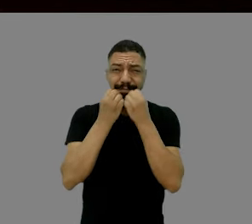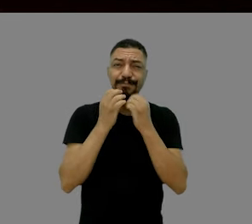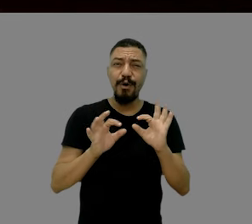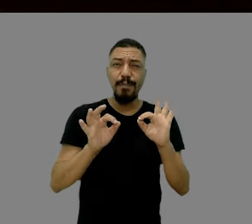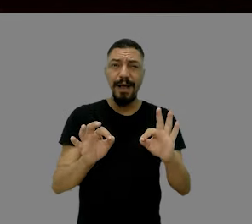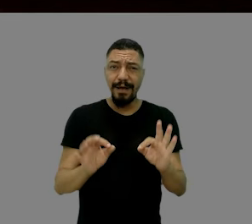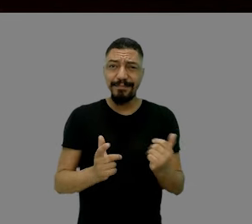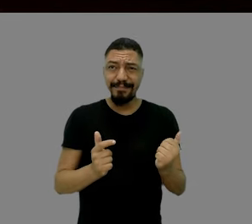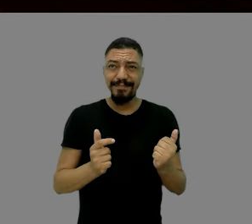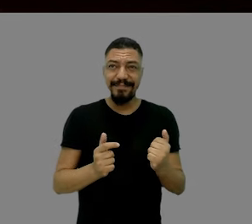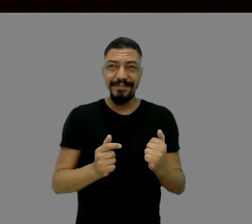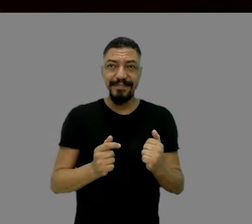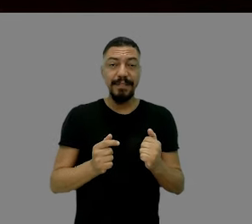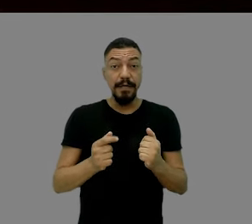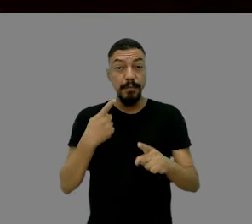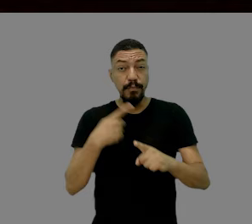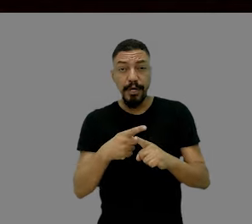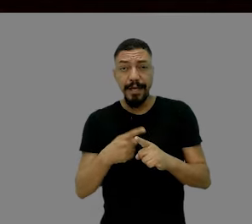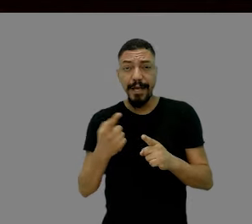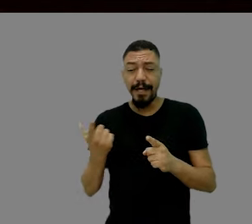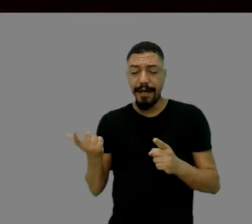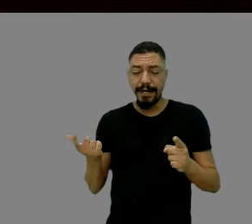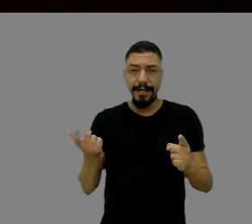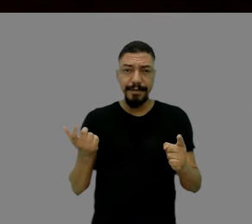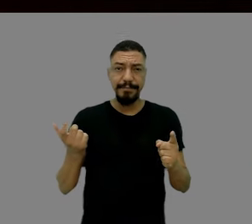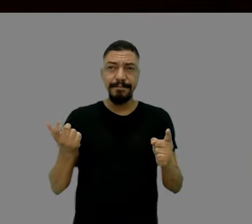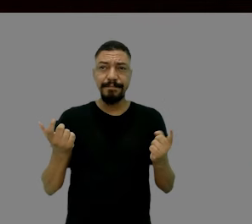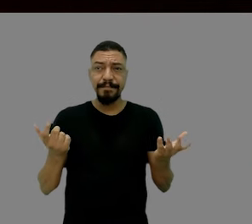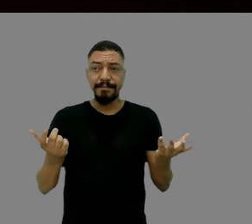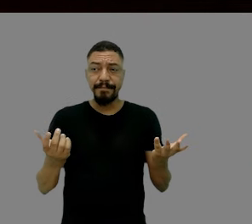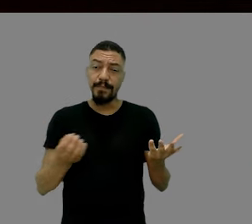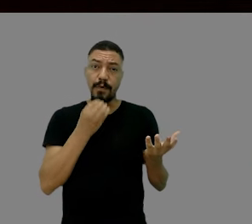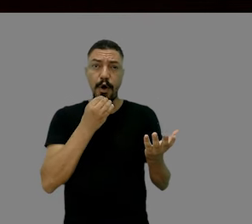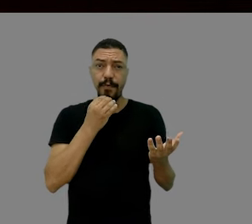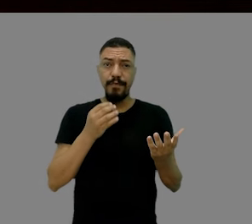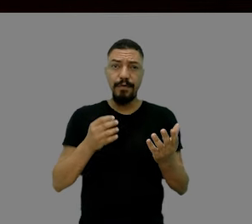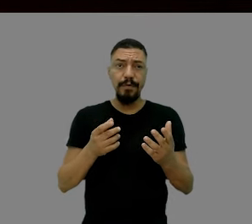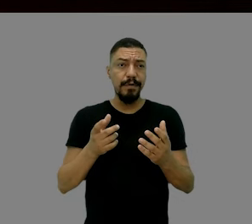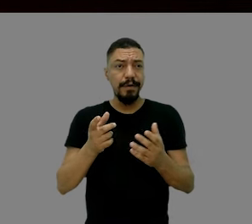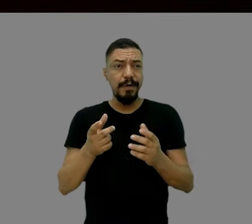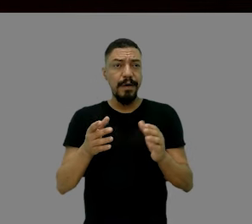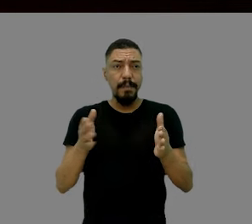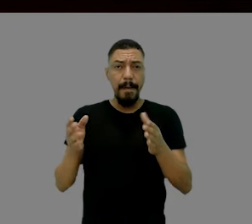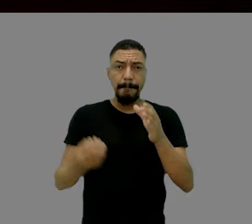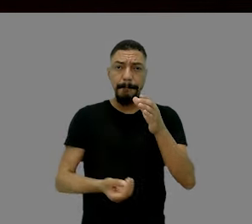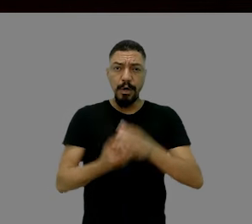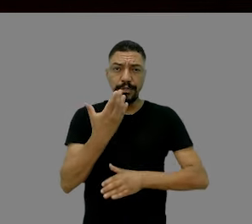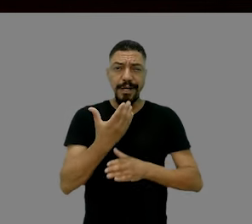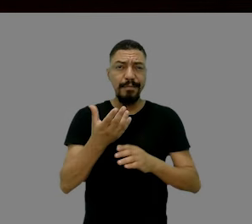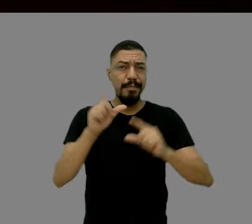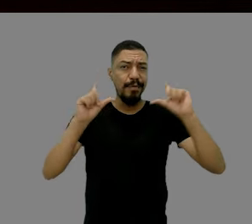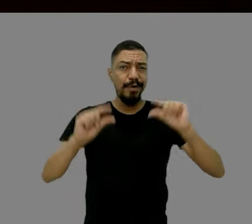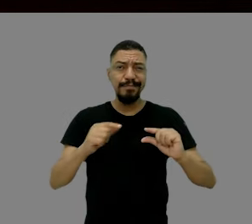claro, a produção é menor, a gente não vai conseguir ter essa figura, mas para as RPAs, para imposto de renda,